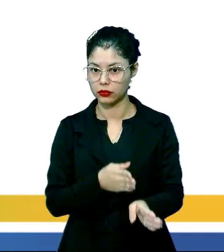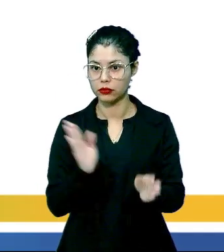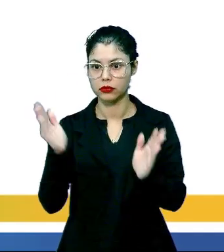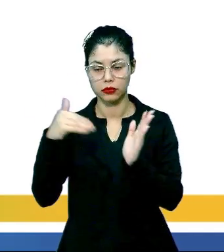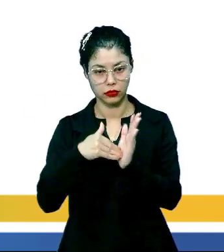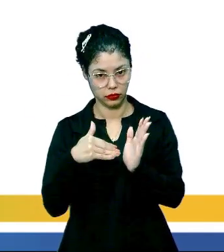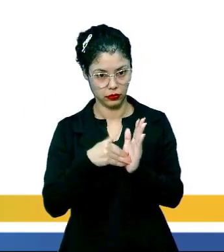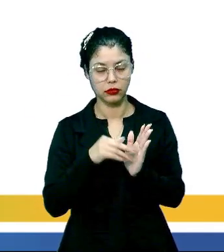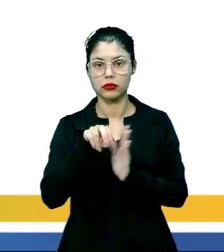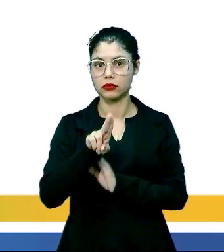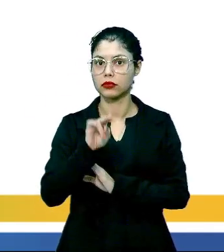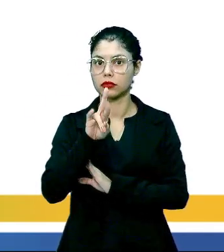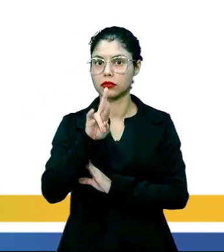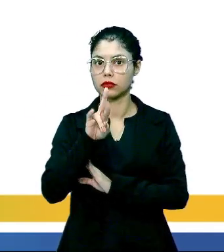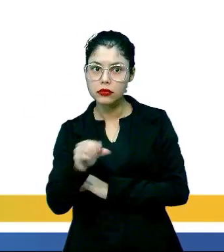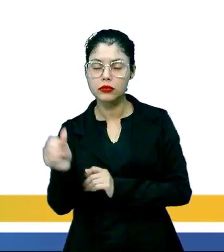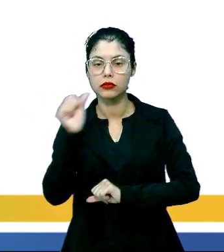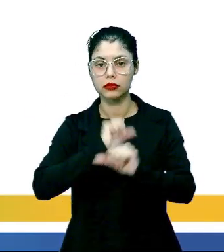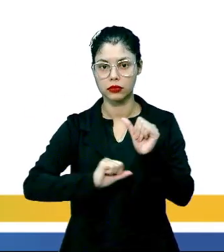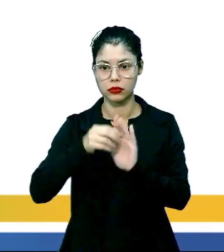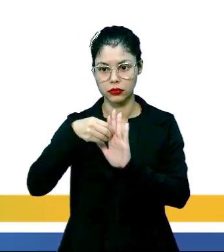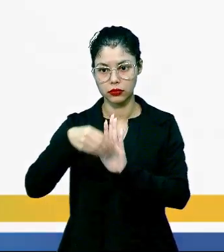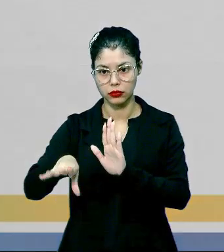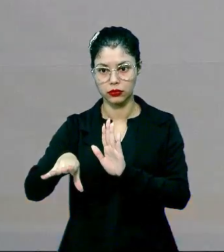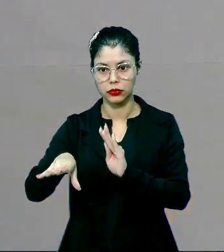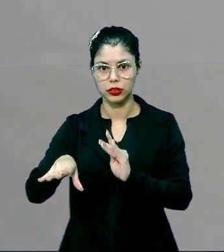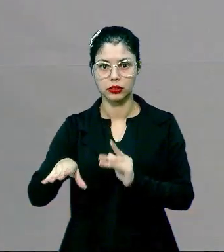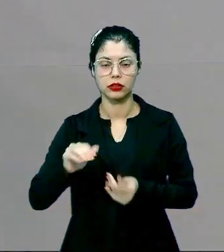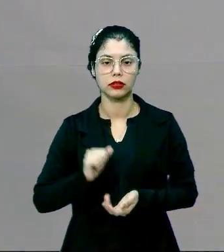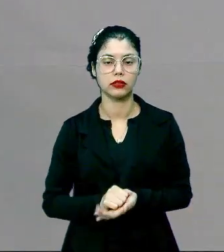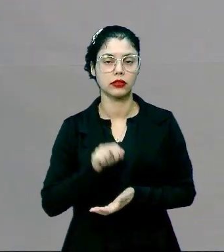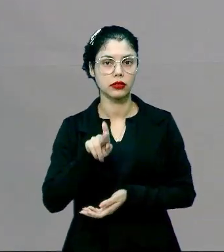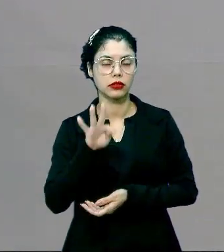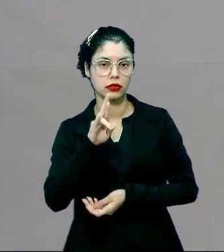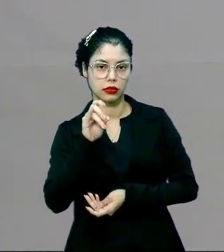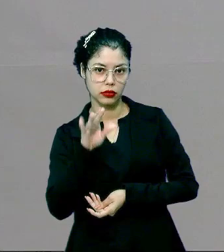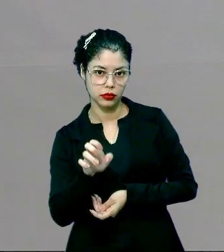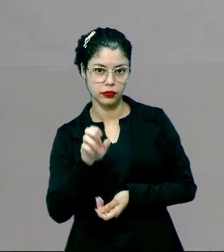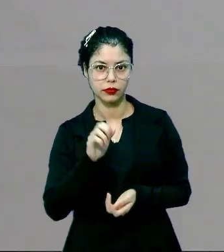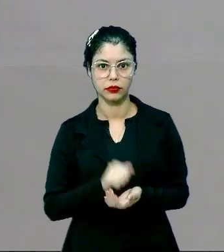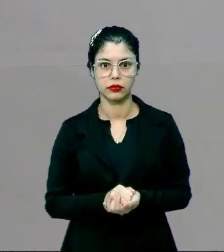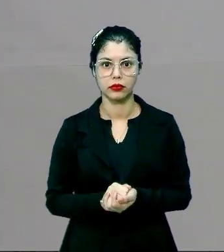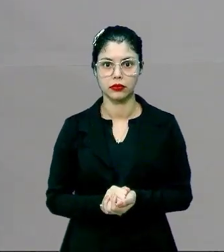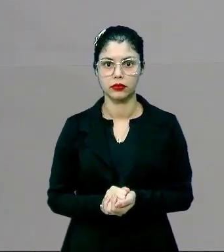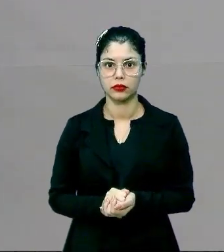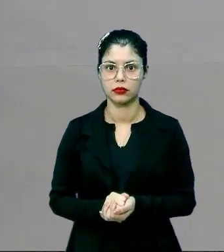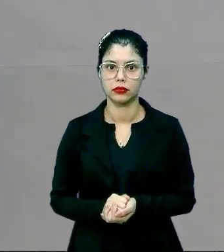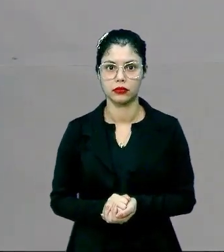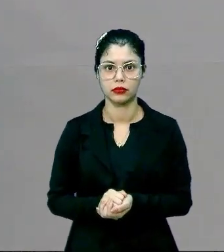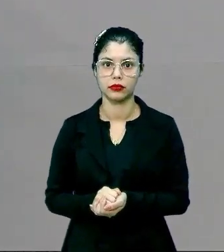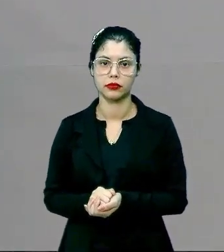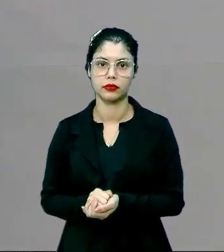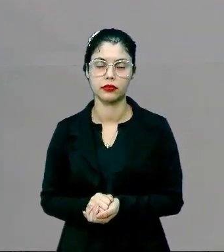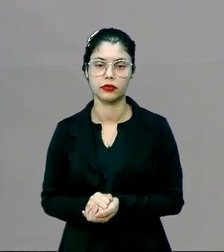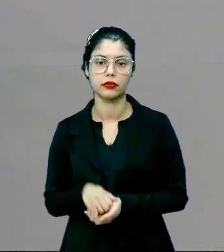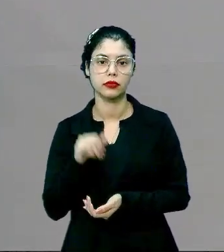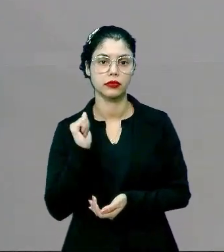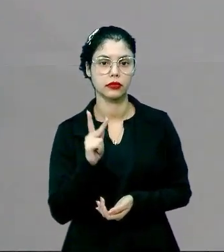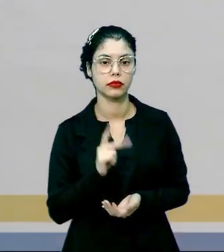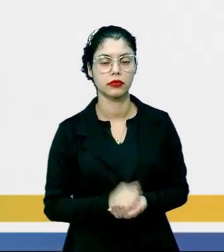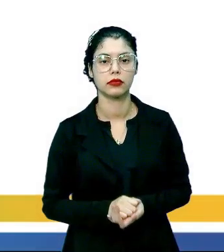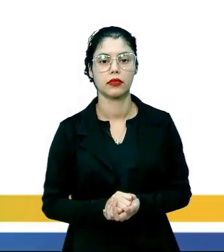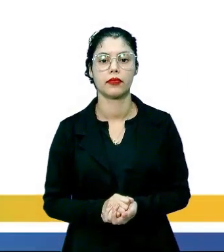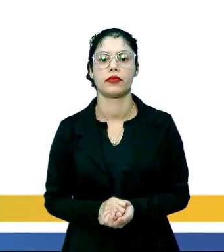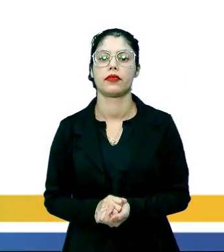urina, coletar essa urina e transportar até a uretra e, consequentemente, ir para a bexiga e depois ser eliminado, tá